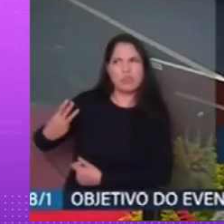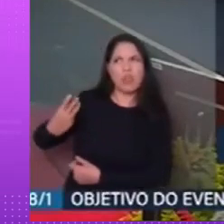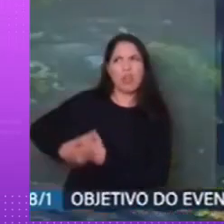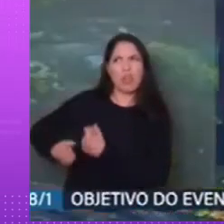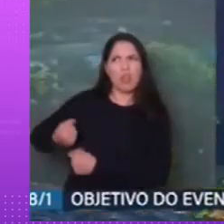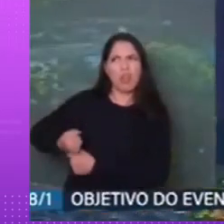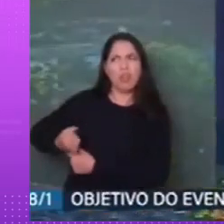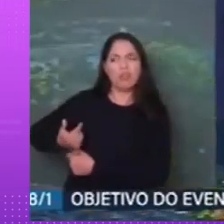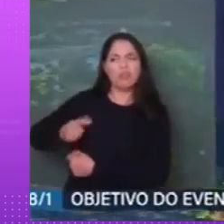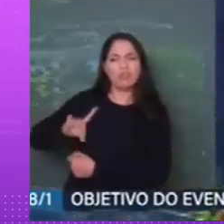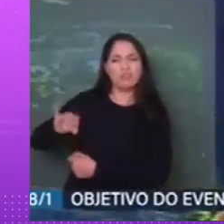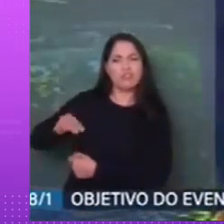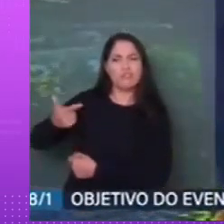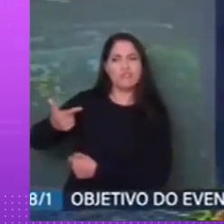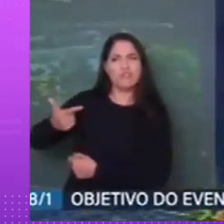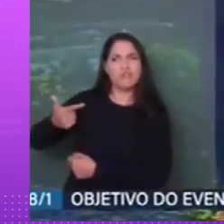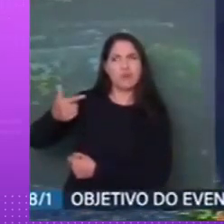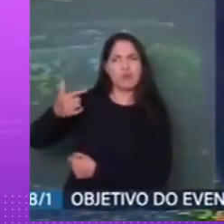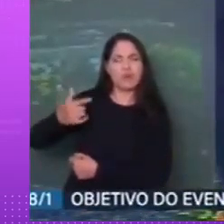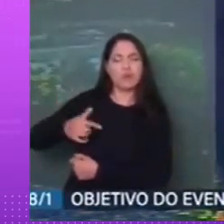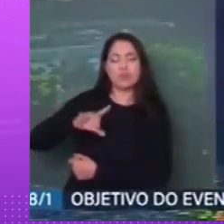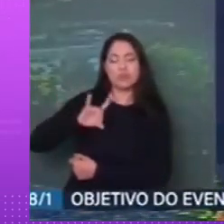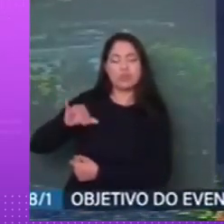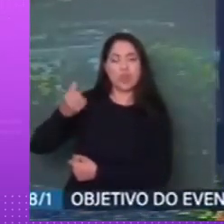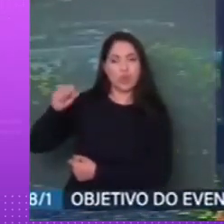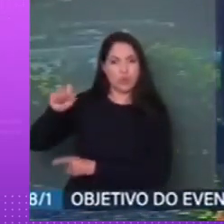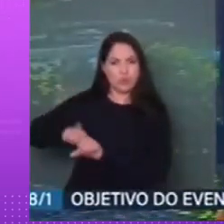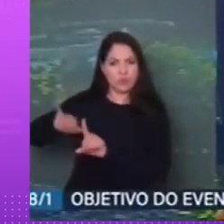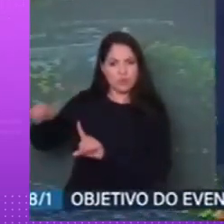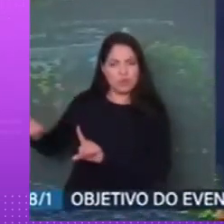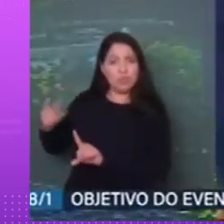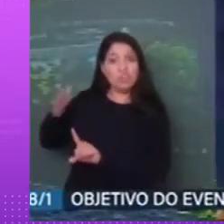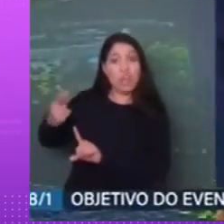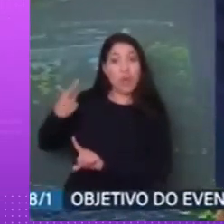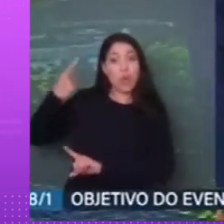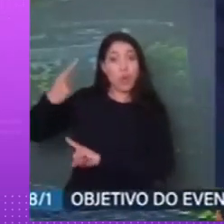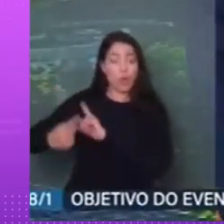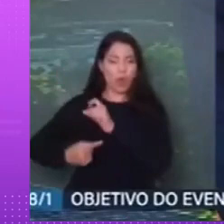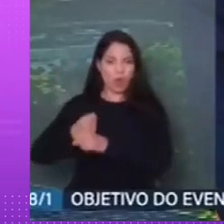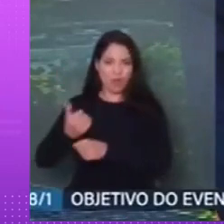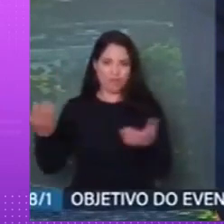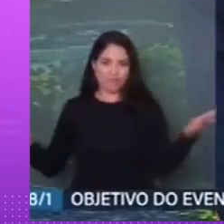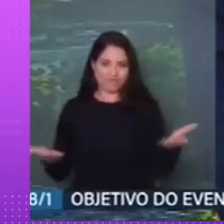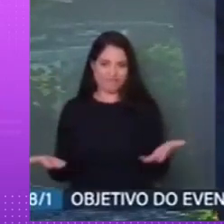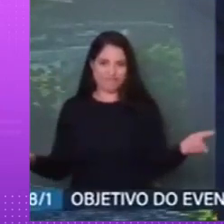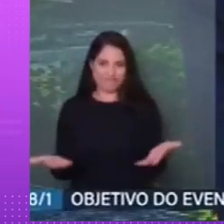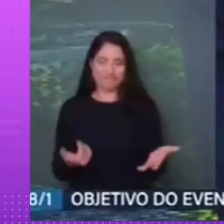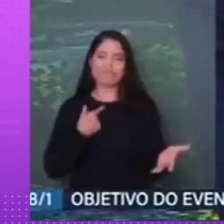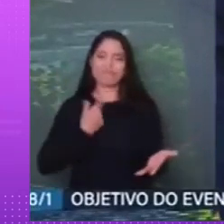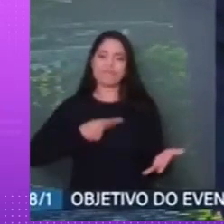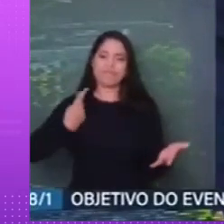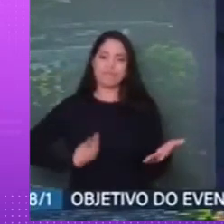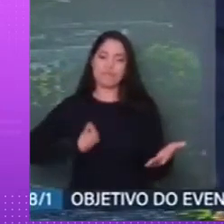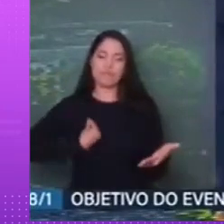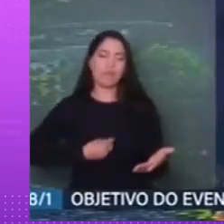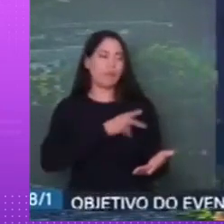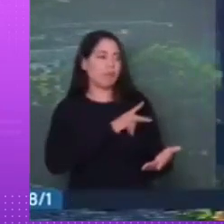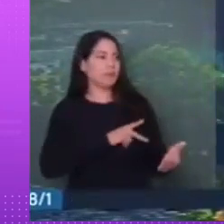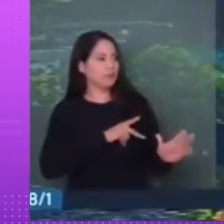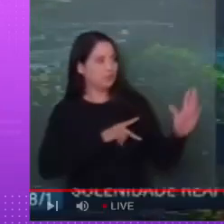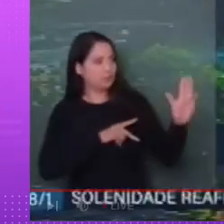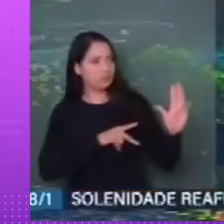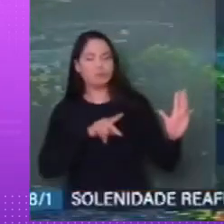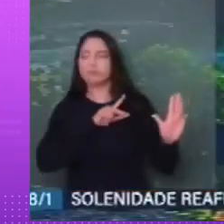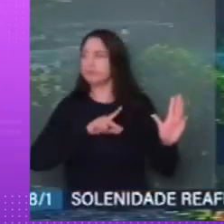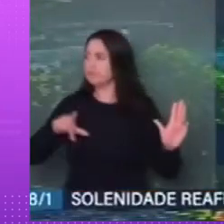pessoas condenadas por crimes, 2 mil pessoas foram presas lá no início, dessas hoje são 66 que seguem detidas. A gente segue